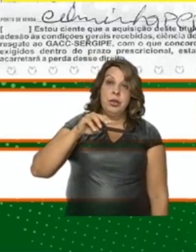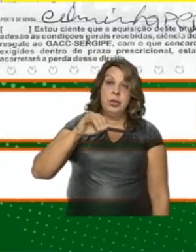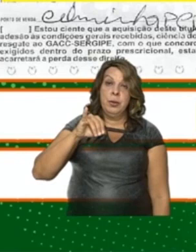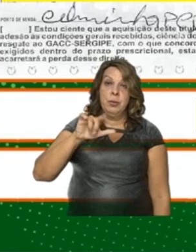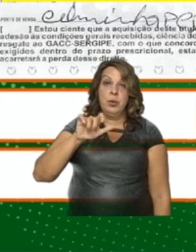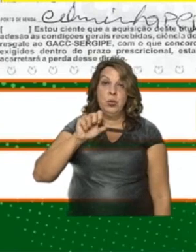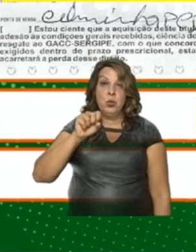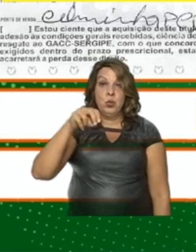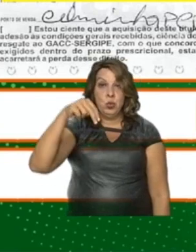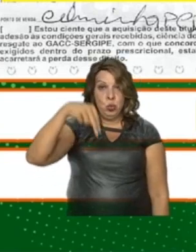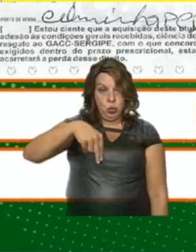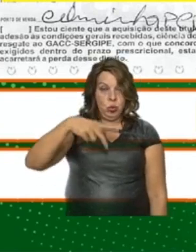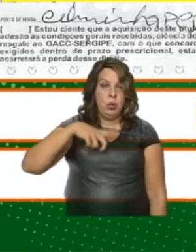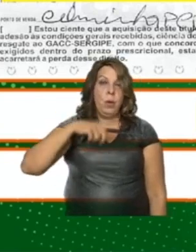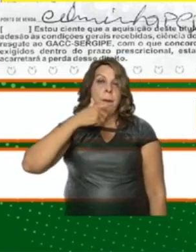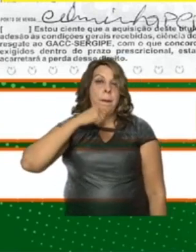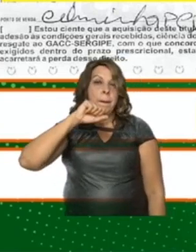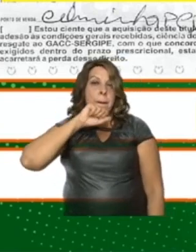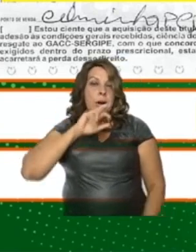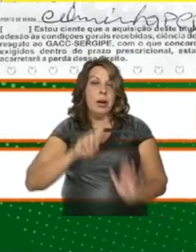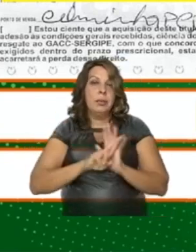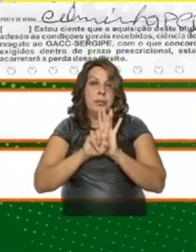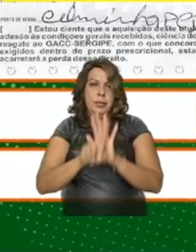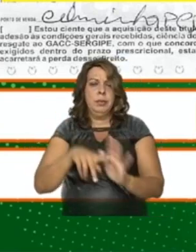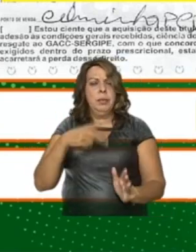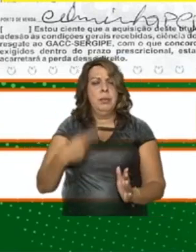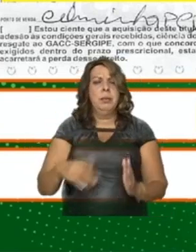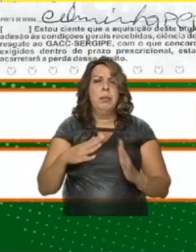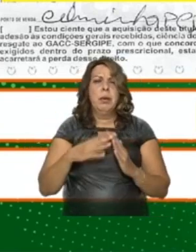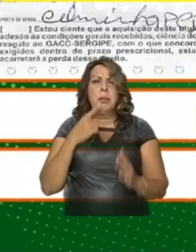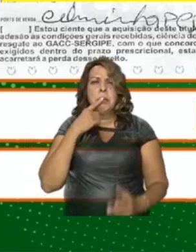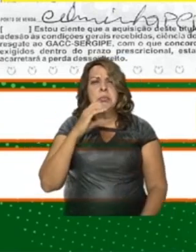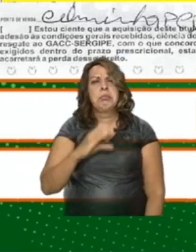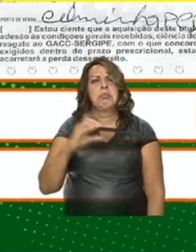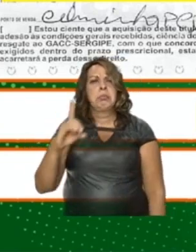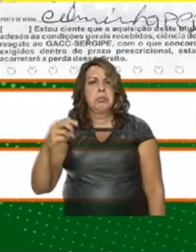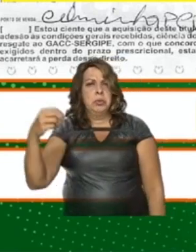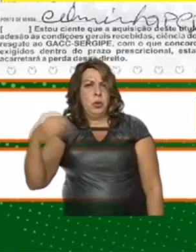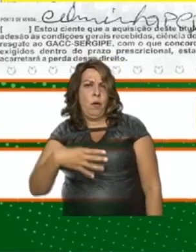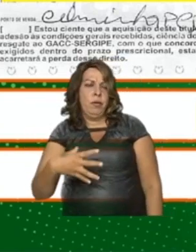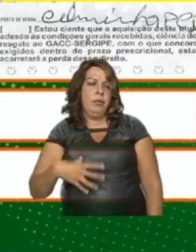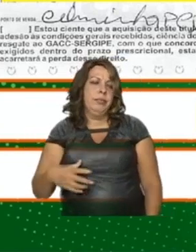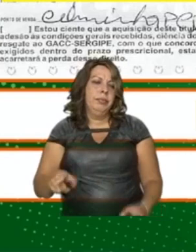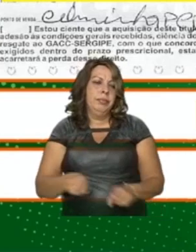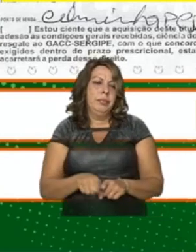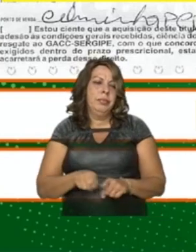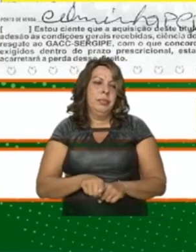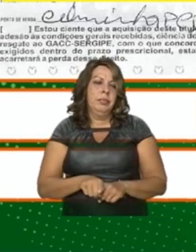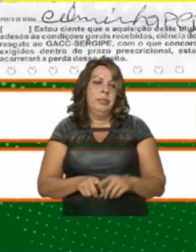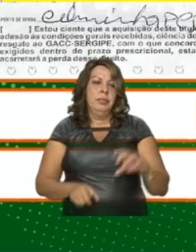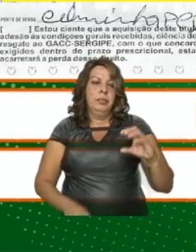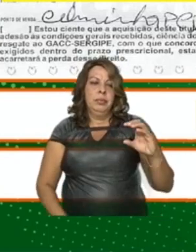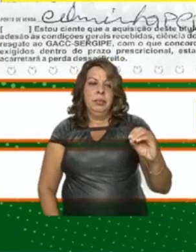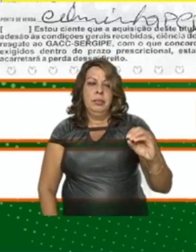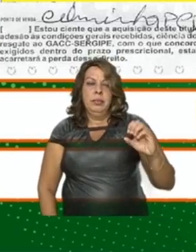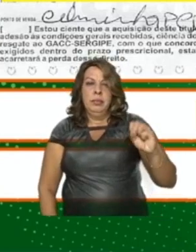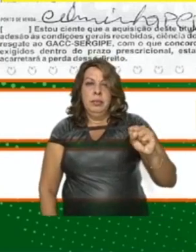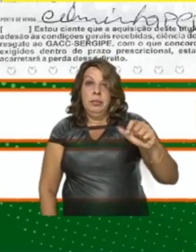de Cidade Nova, aqui pertinho, adquiriu com Angelina, Regional Centro. Parabéns. Eu anuncio agora